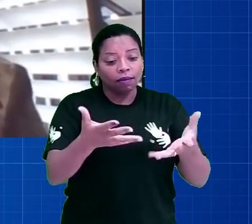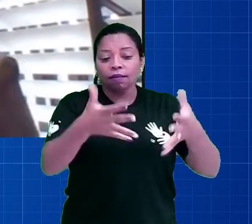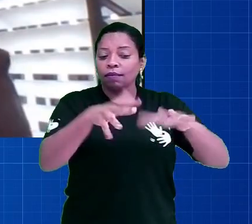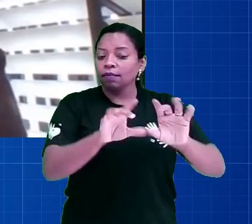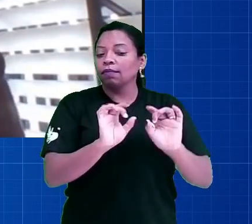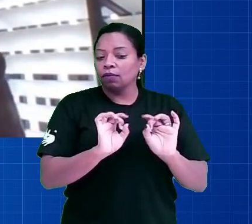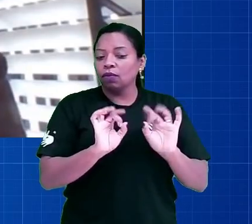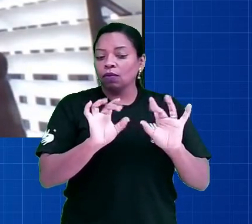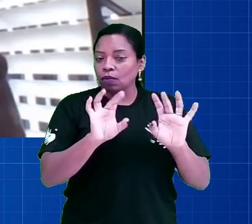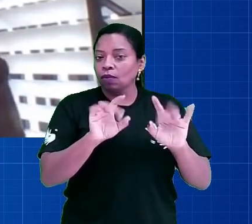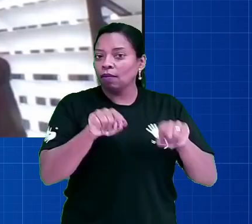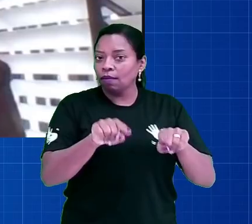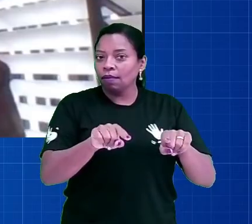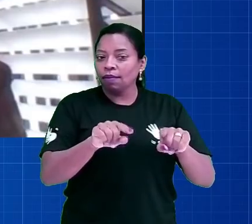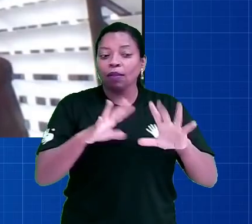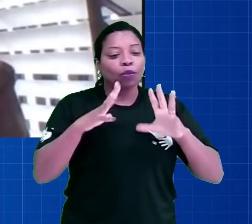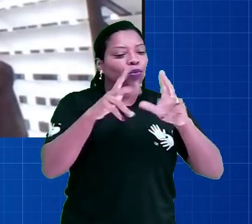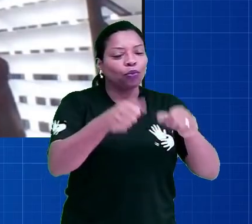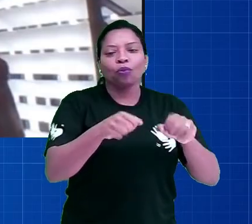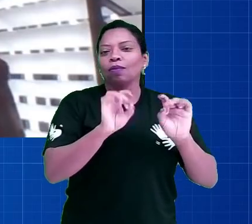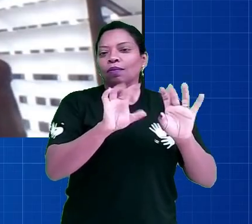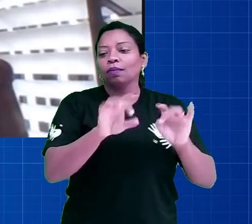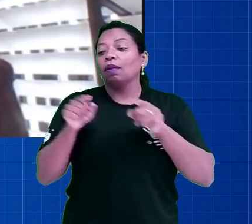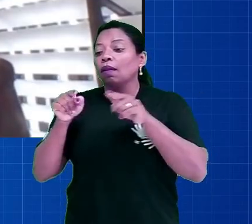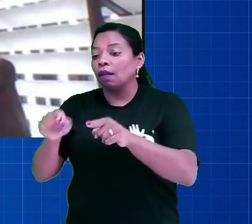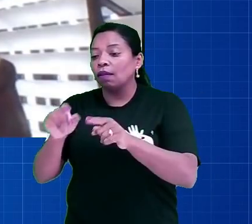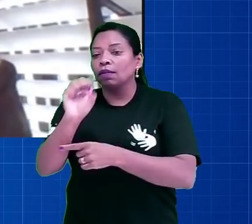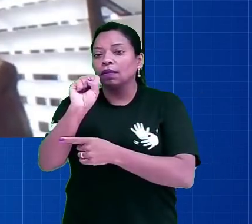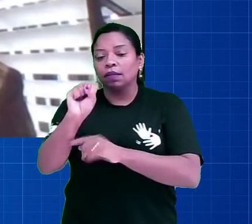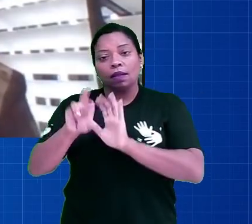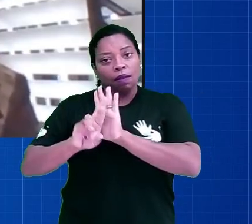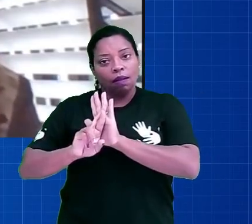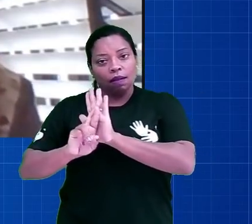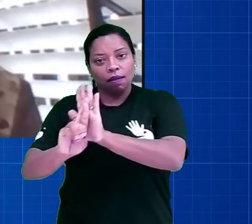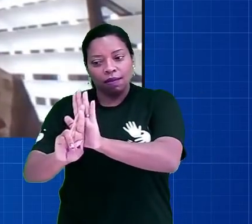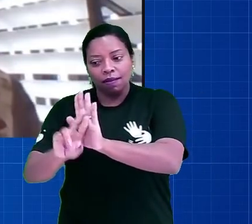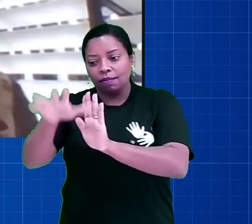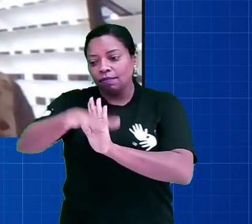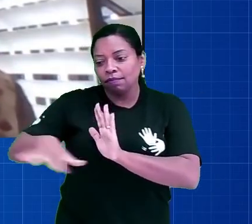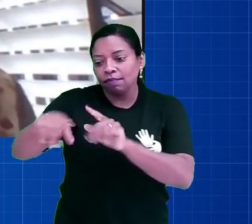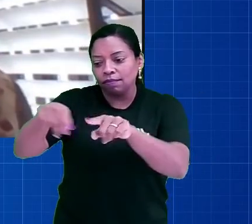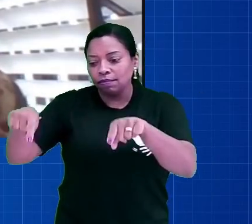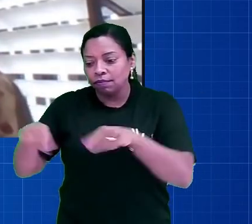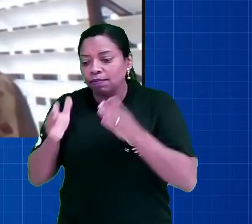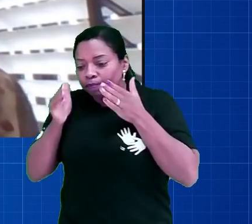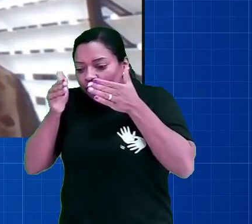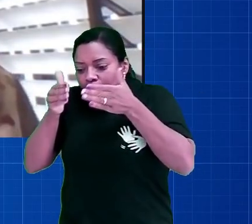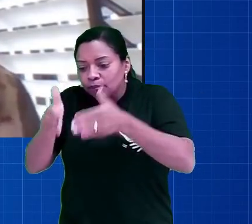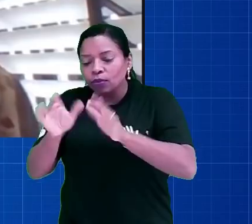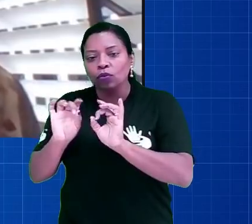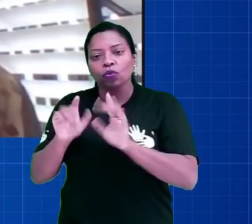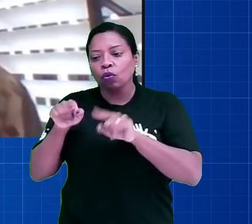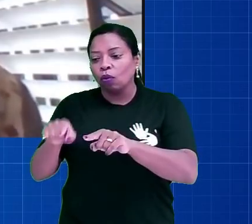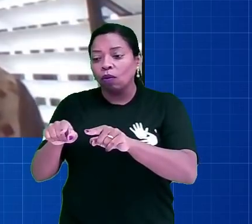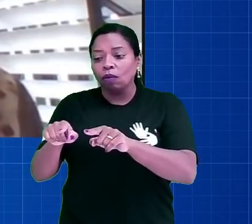Né? Porque um espaço de uma sala de recurso, ele é inclusivo? Mas ele não tem a inclusão na perspectiva